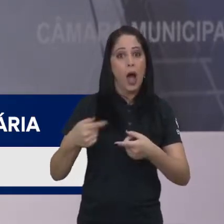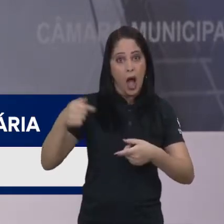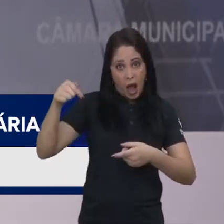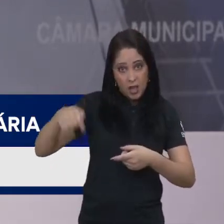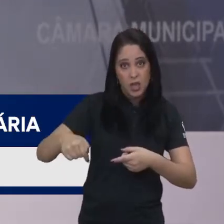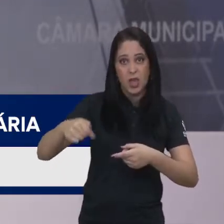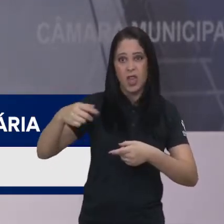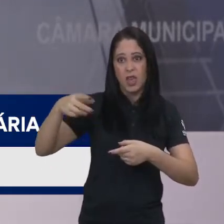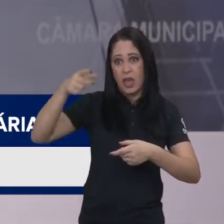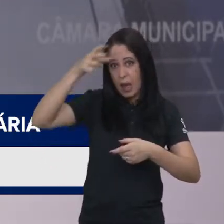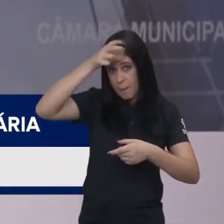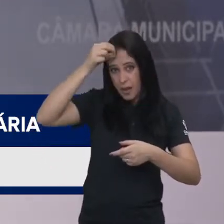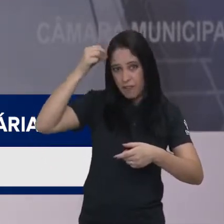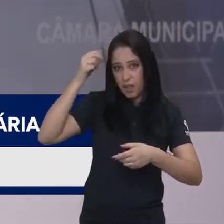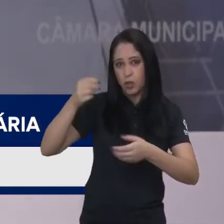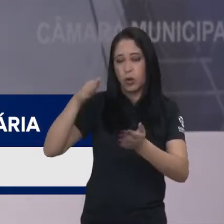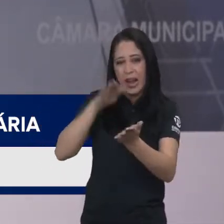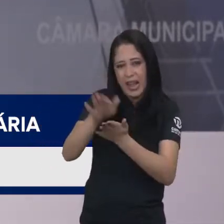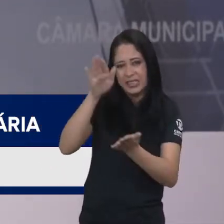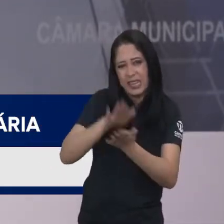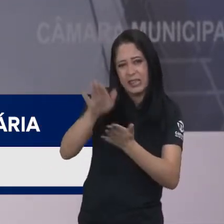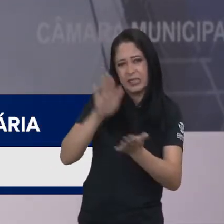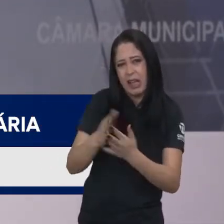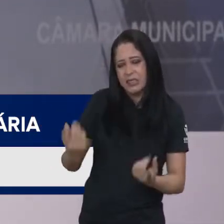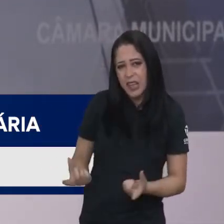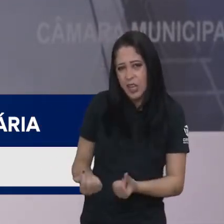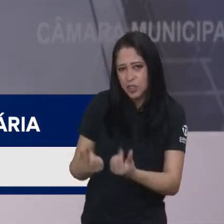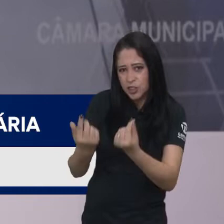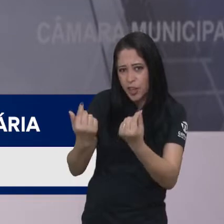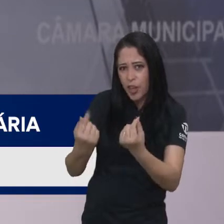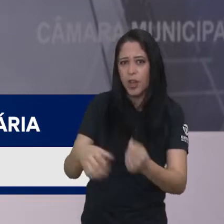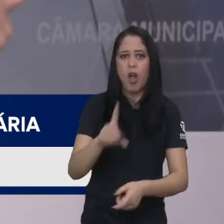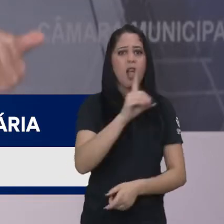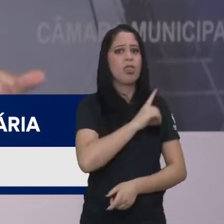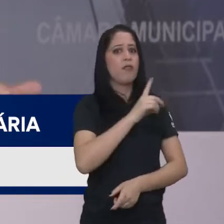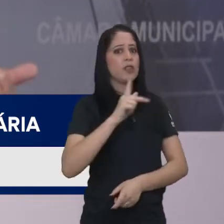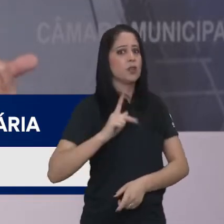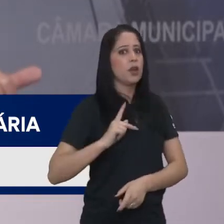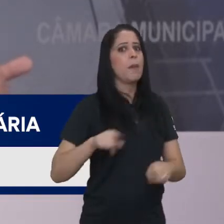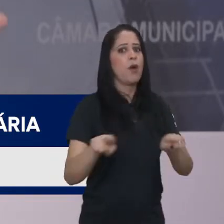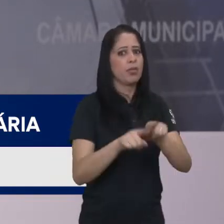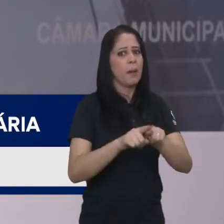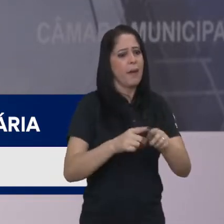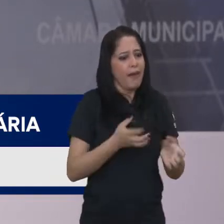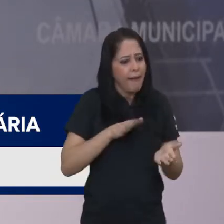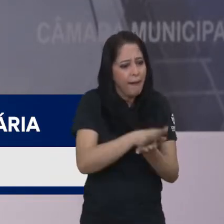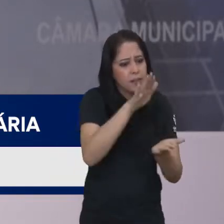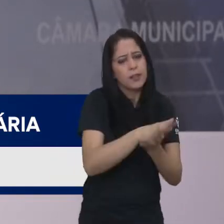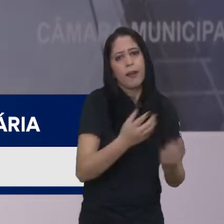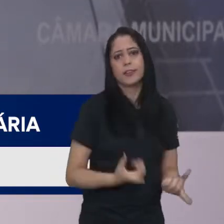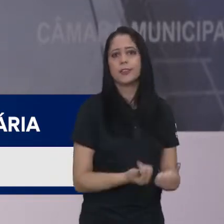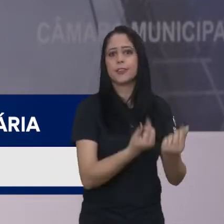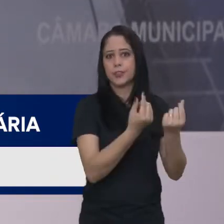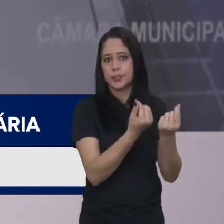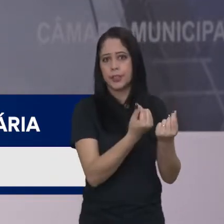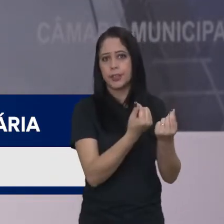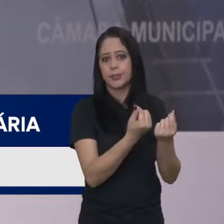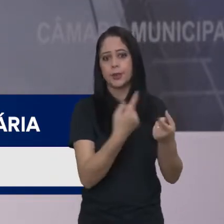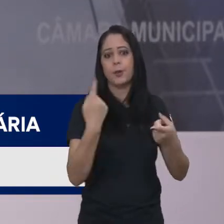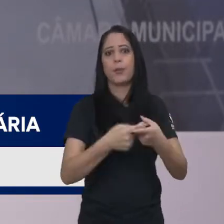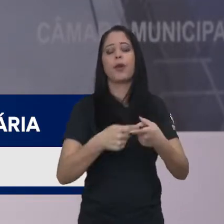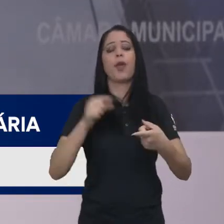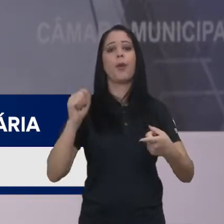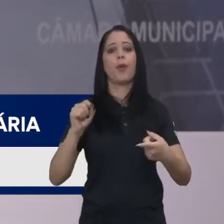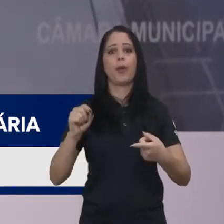o município tem gasto muito dinheiro, a Defensoria também, o Estado também tem gasto muito dinheiro nessas ações judiciais, porque qual é a principal discussão? A perícia.